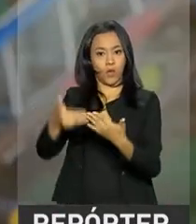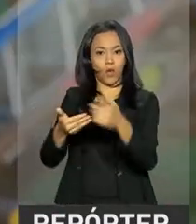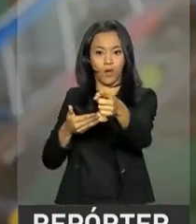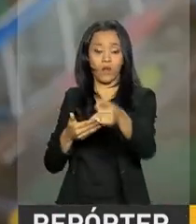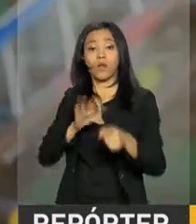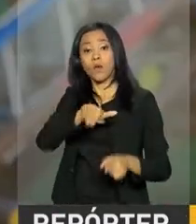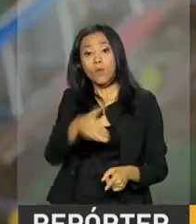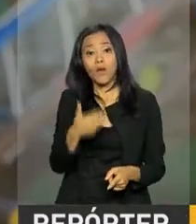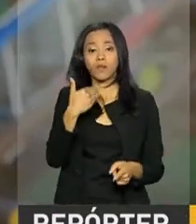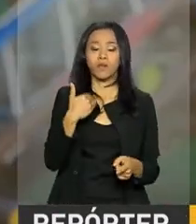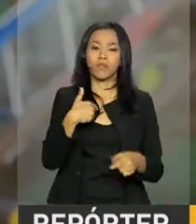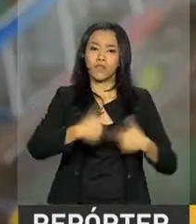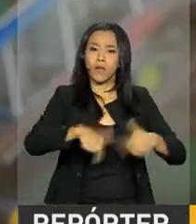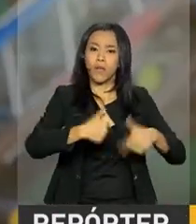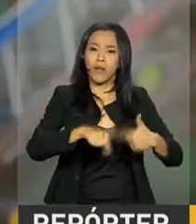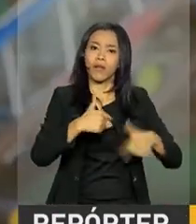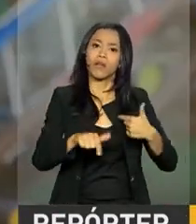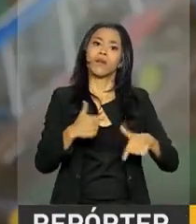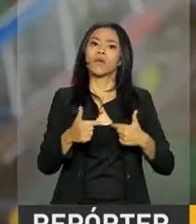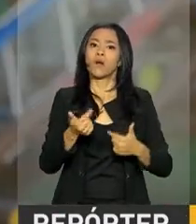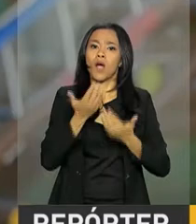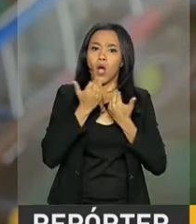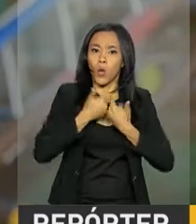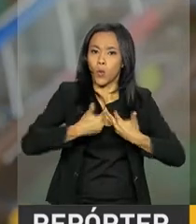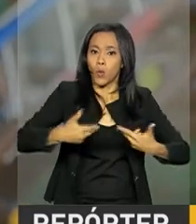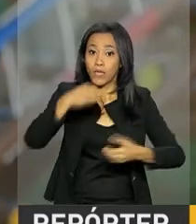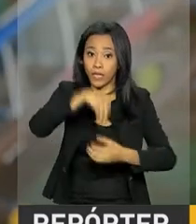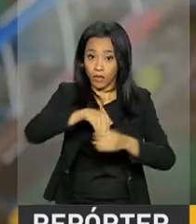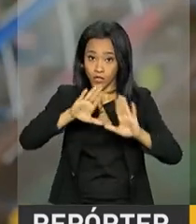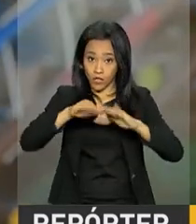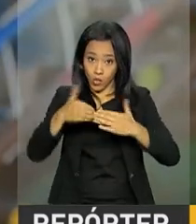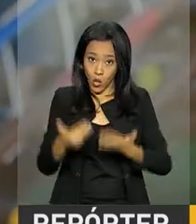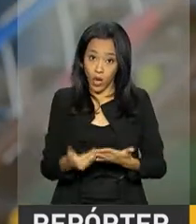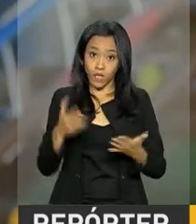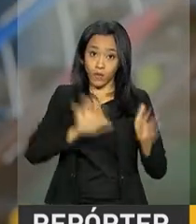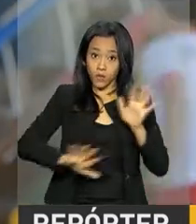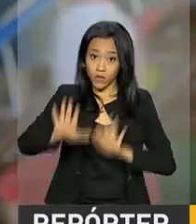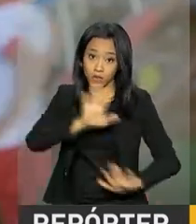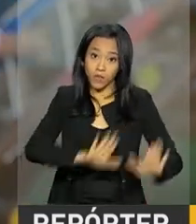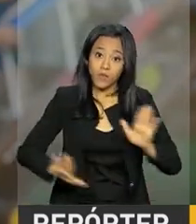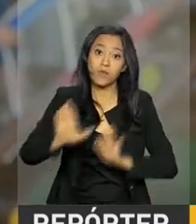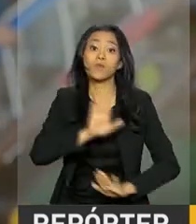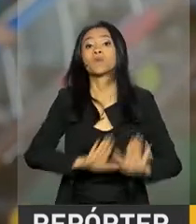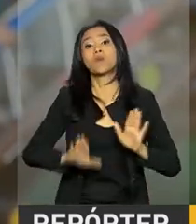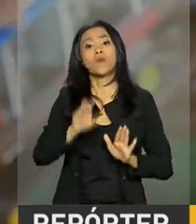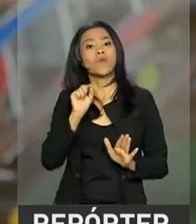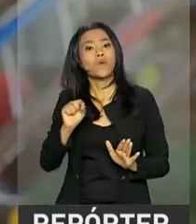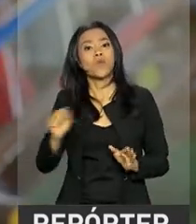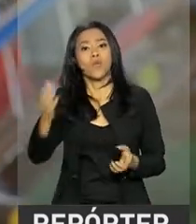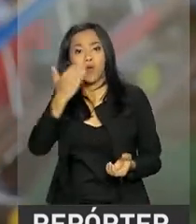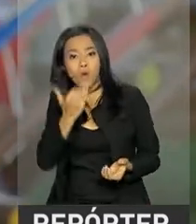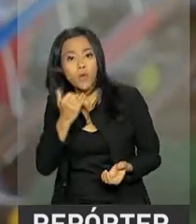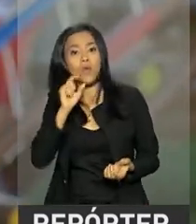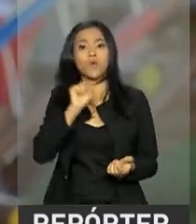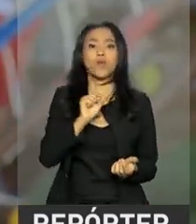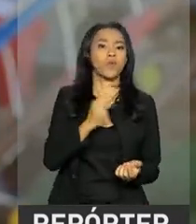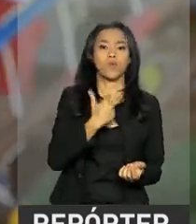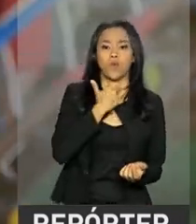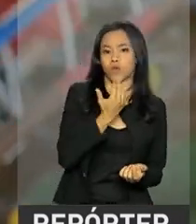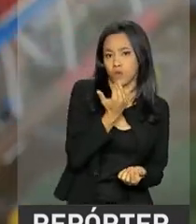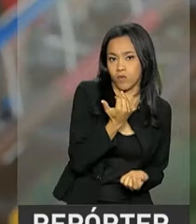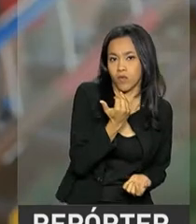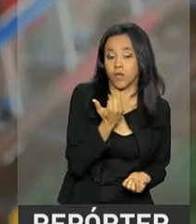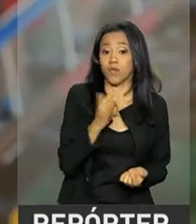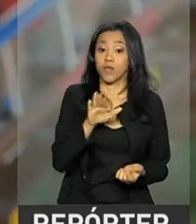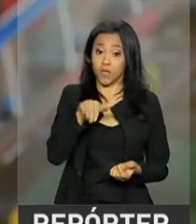gente trabalha com alimentação dentro de uma escola a gente tem que ter cuidado com o que a criança pode comer o que é adequado ela comer e quando